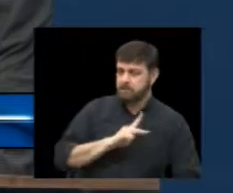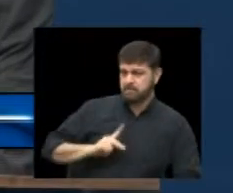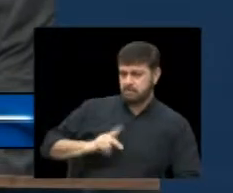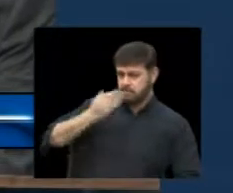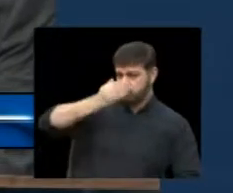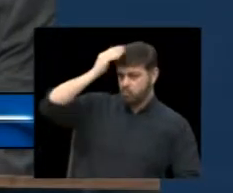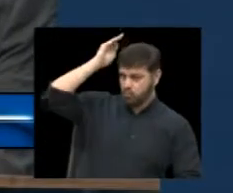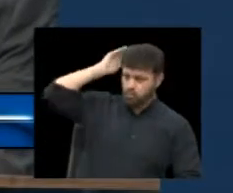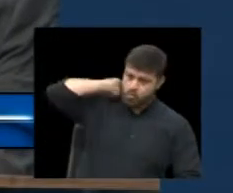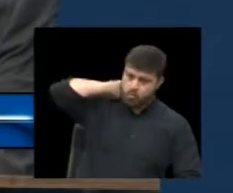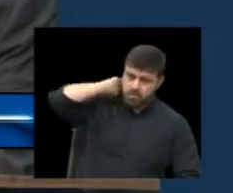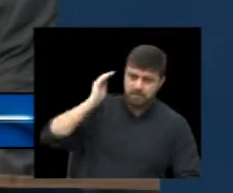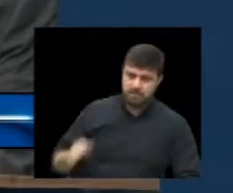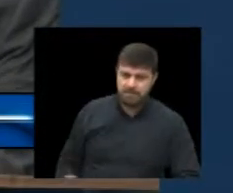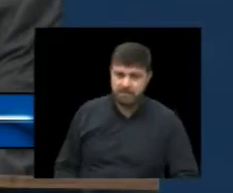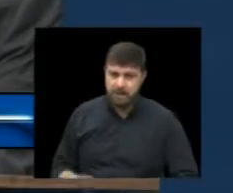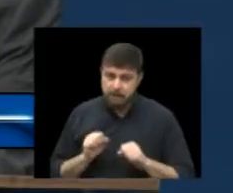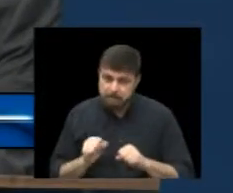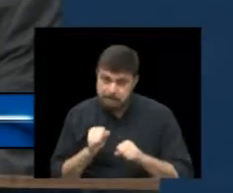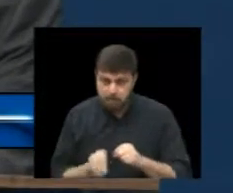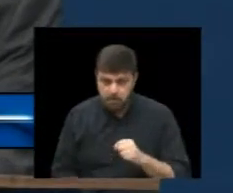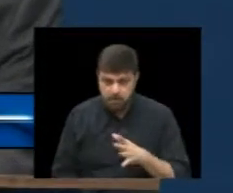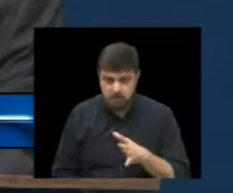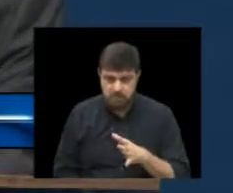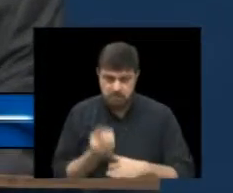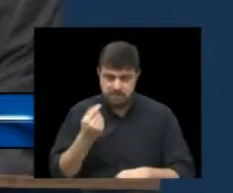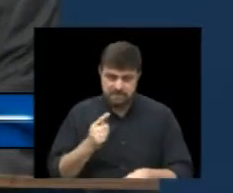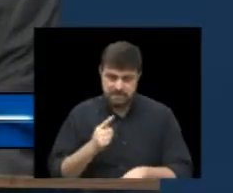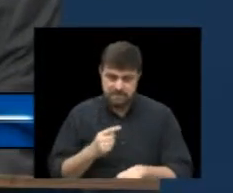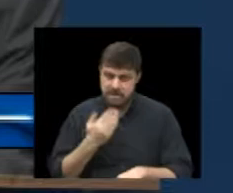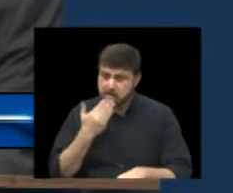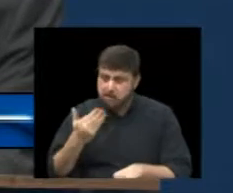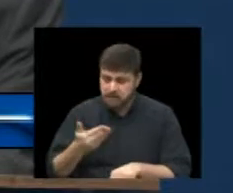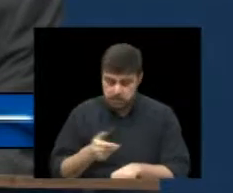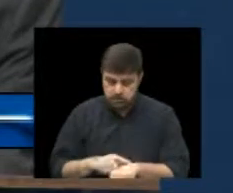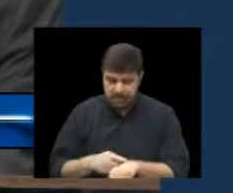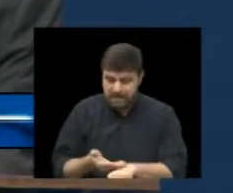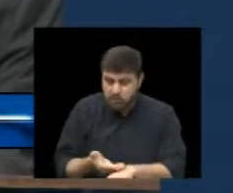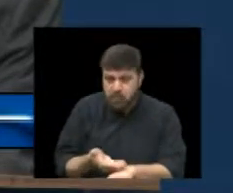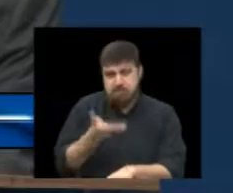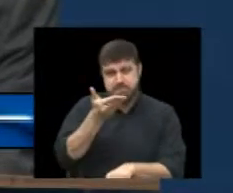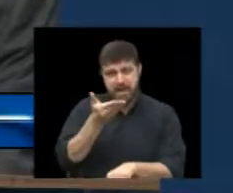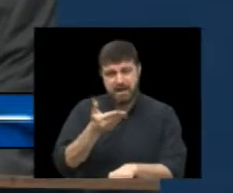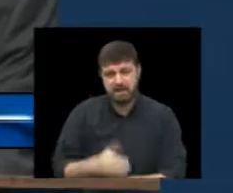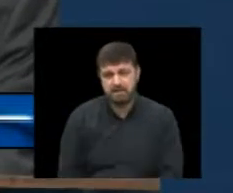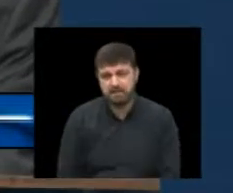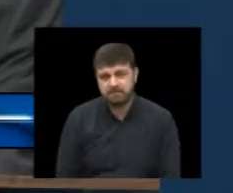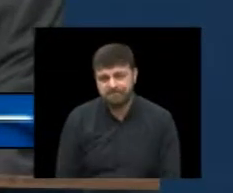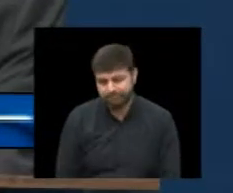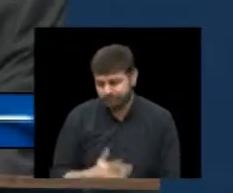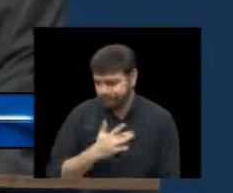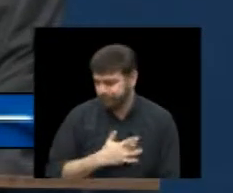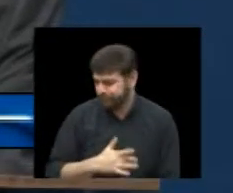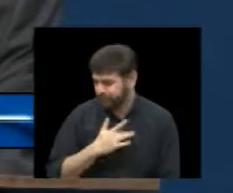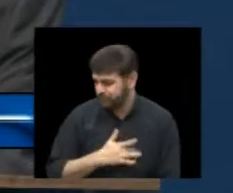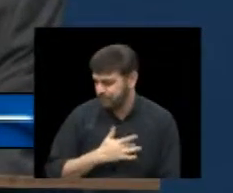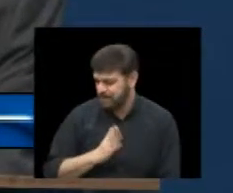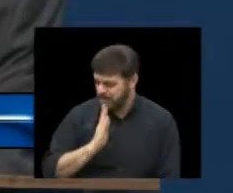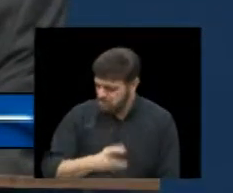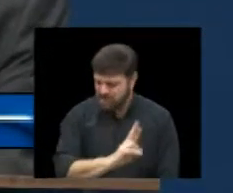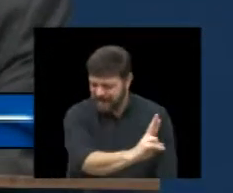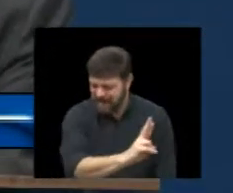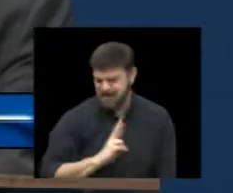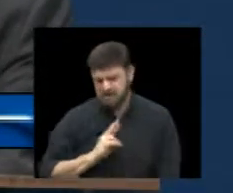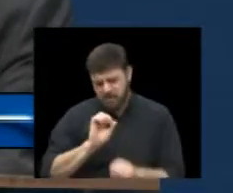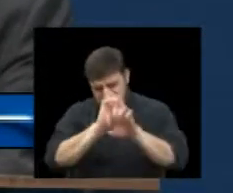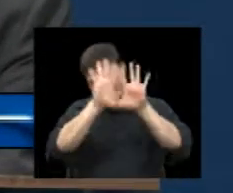um pedido de prorrogação pode ser feito, essa é a resposta. Então, é lamentável, porque a gente gostaria de já ter uma resposta clara.